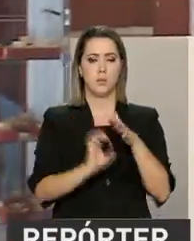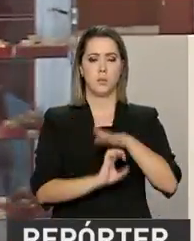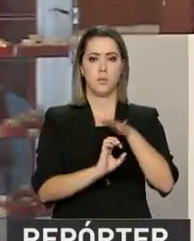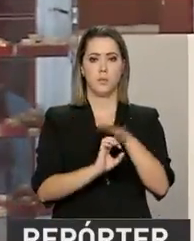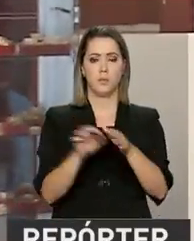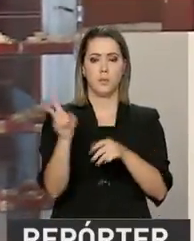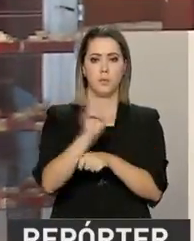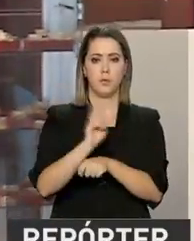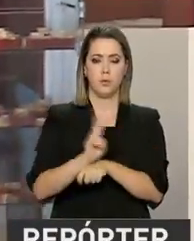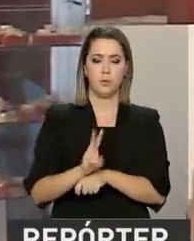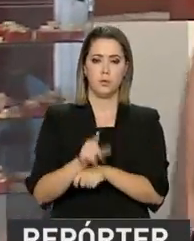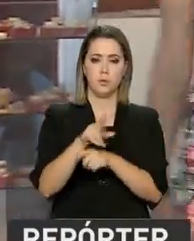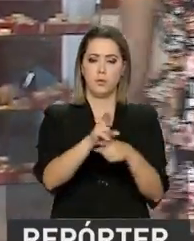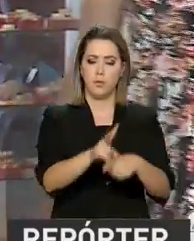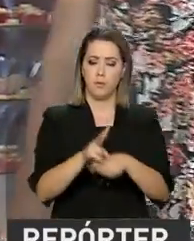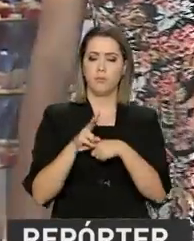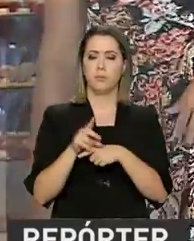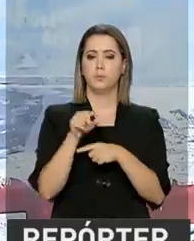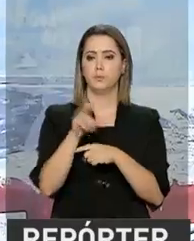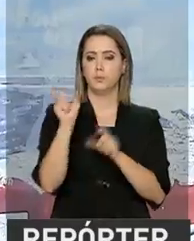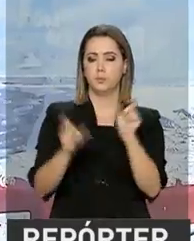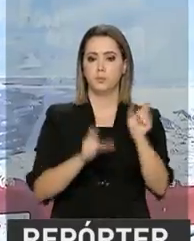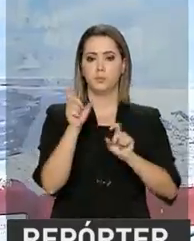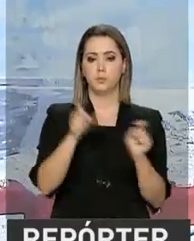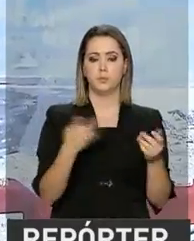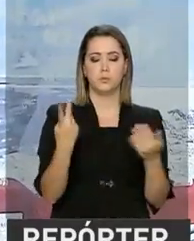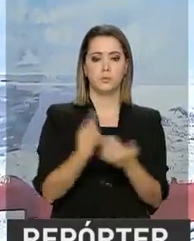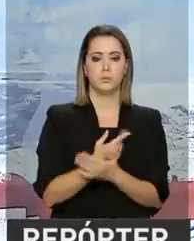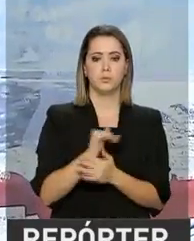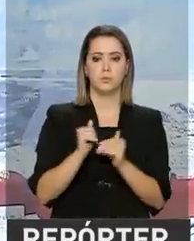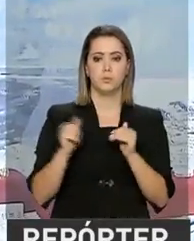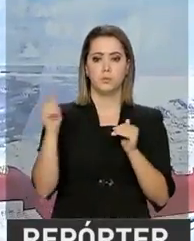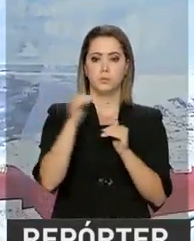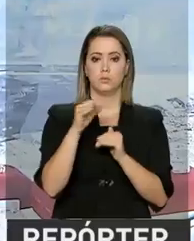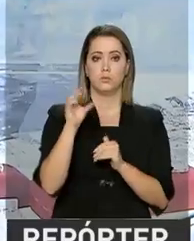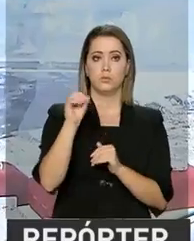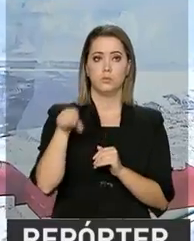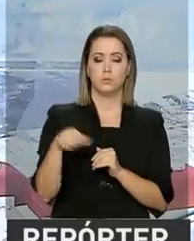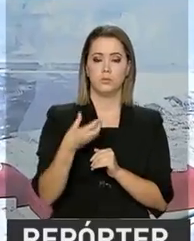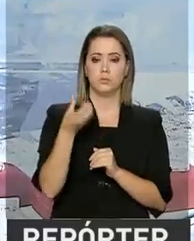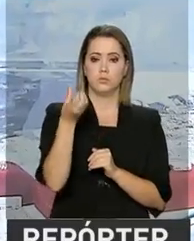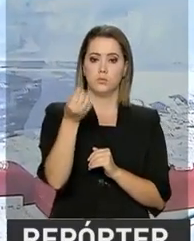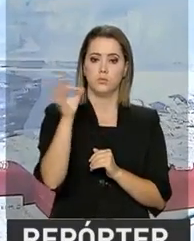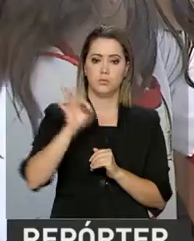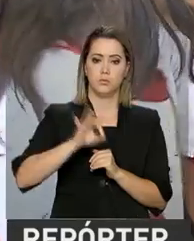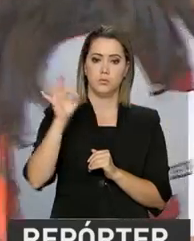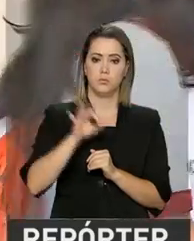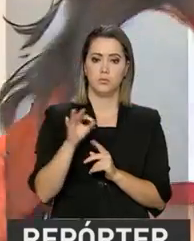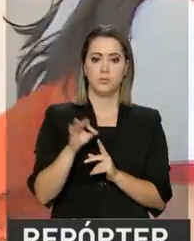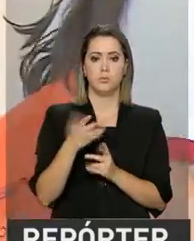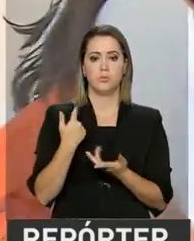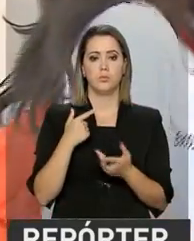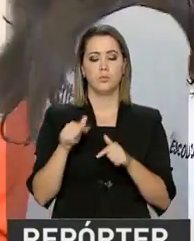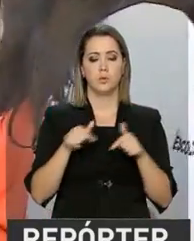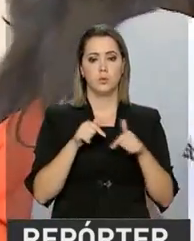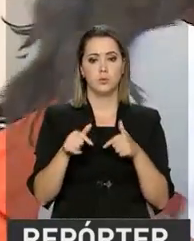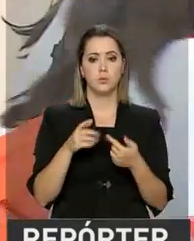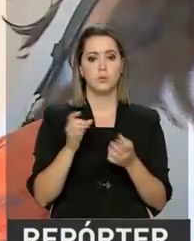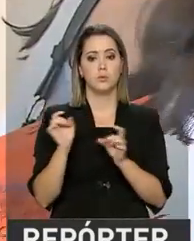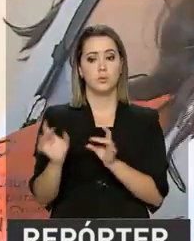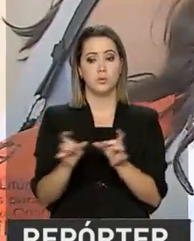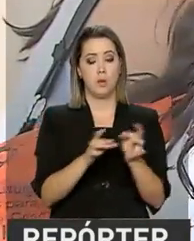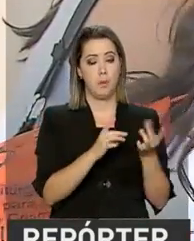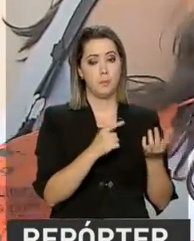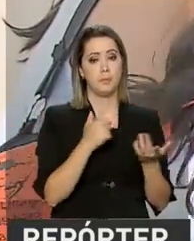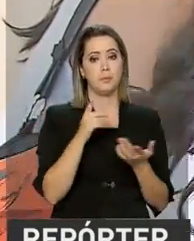que ali o crédito dos consumidores ocorreu um aumento de 0,6 por na atividade comercial